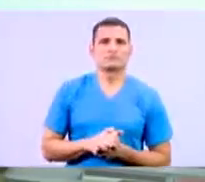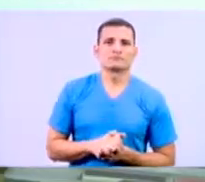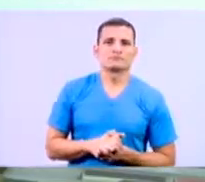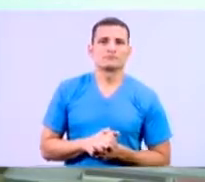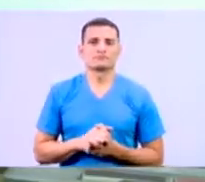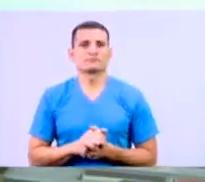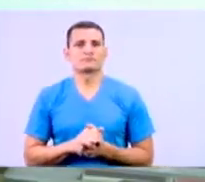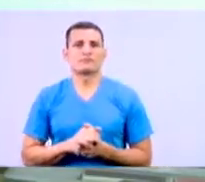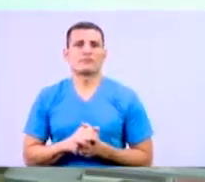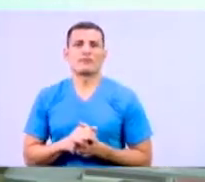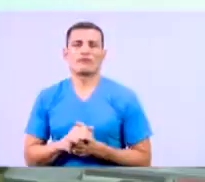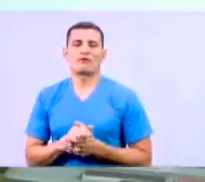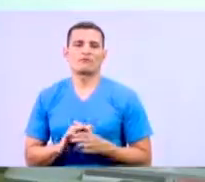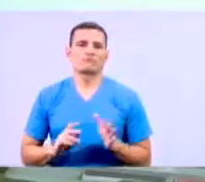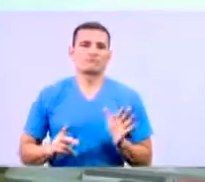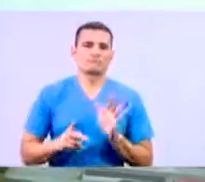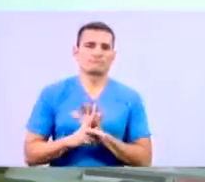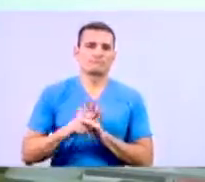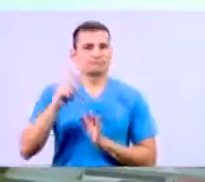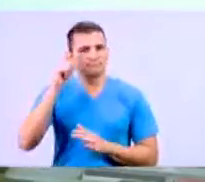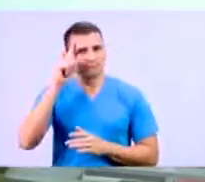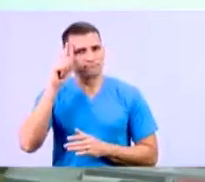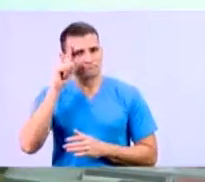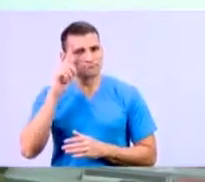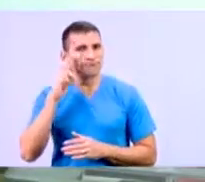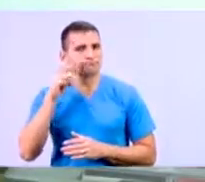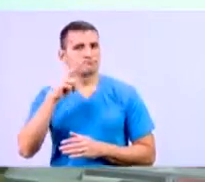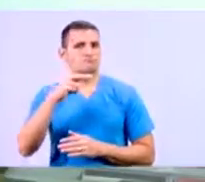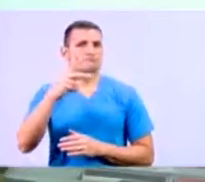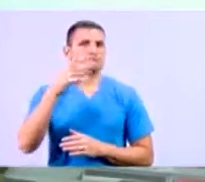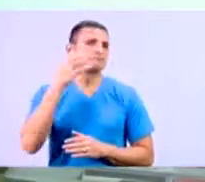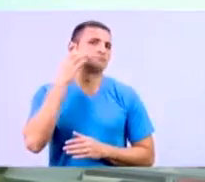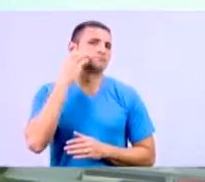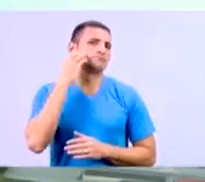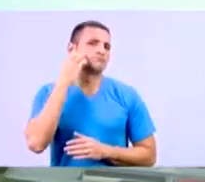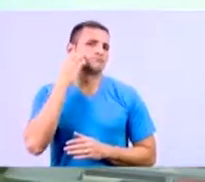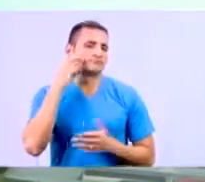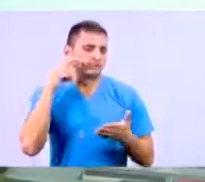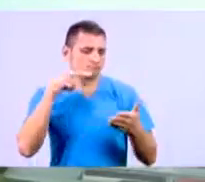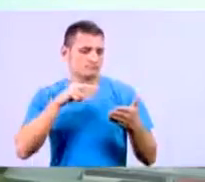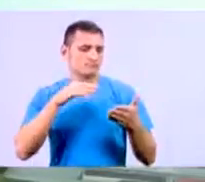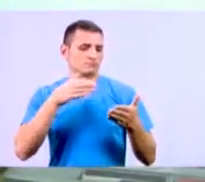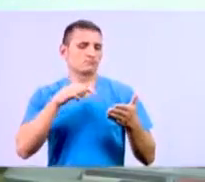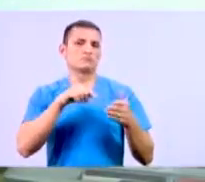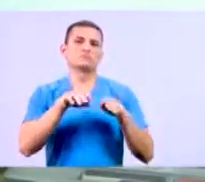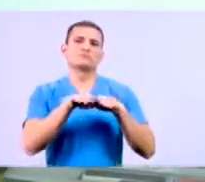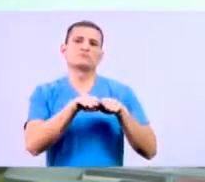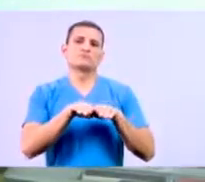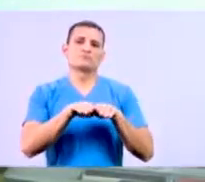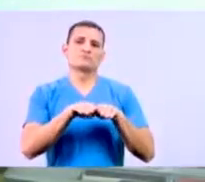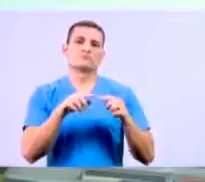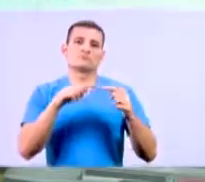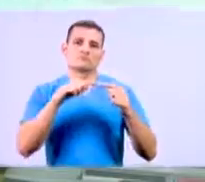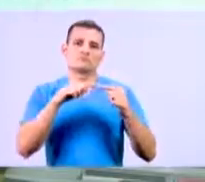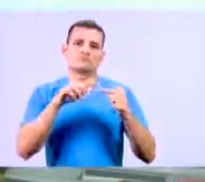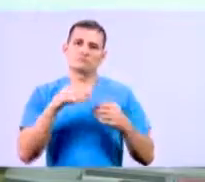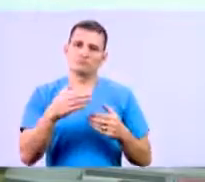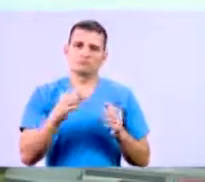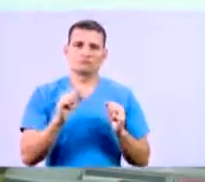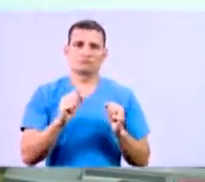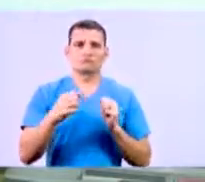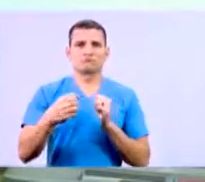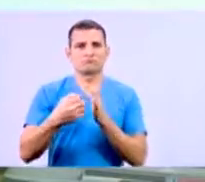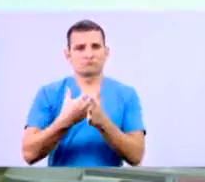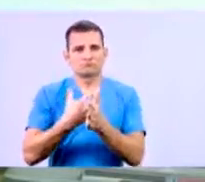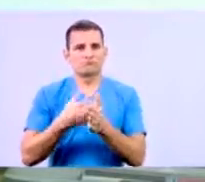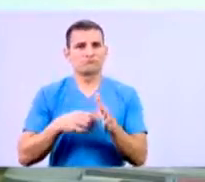parte do dia a dia nosso. Olhem aí no celular de vocês, vejam qual é o tipo de padrão de conexão que vocês têm. E aí falem com a gente, comentem aqui no chat com